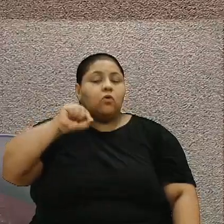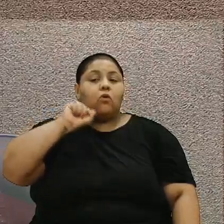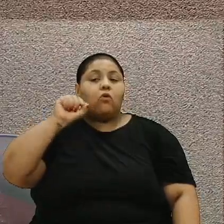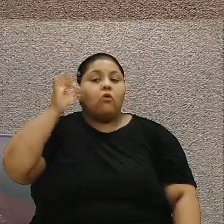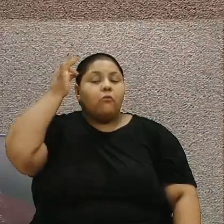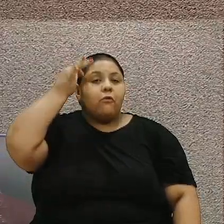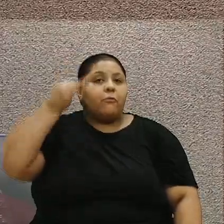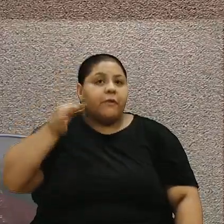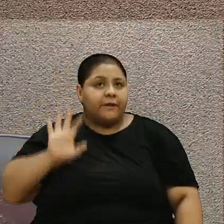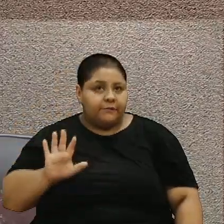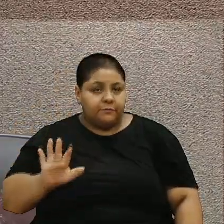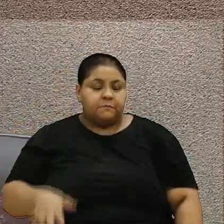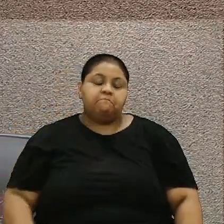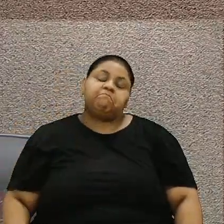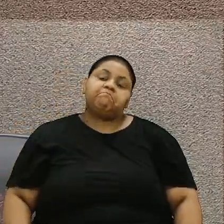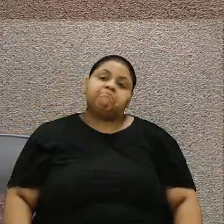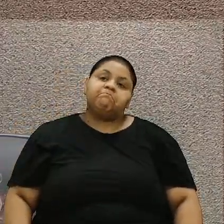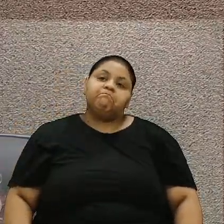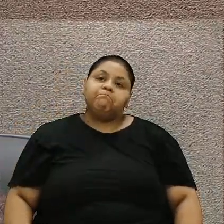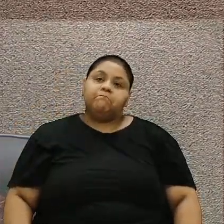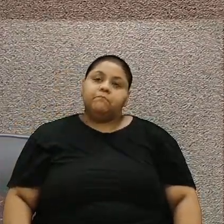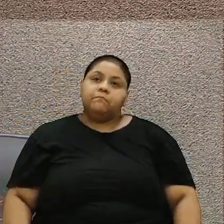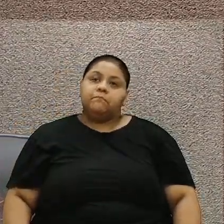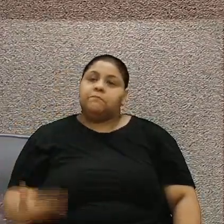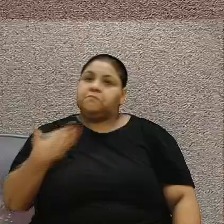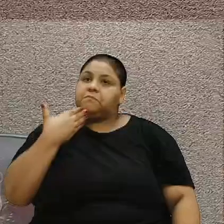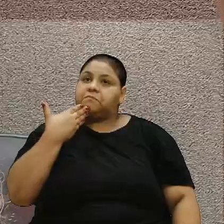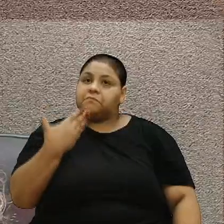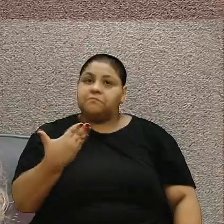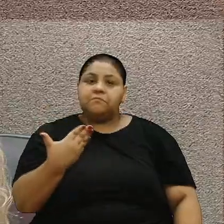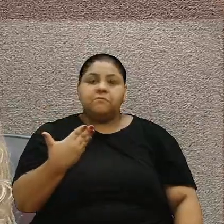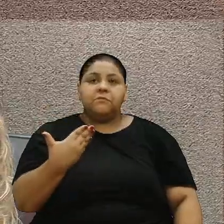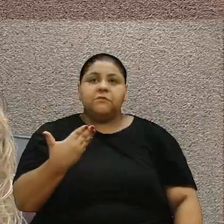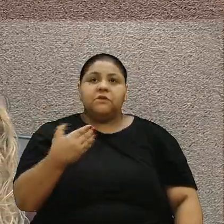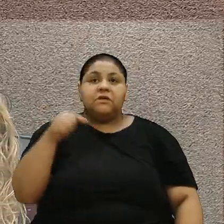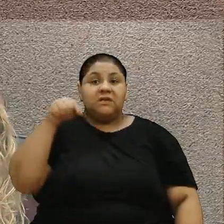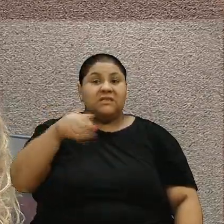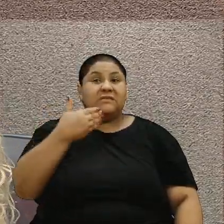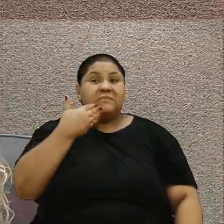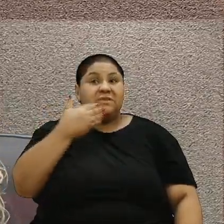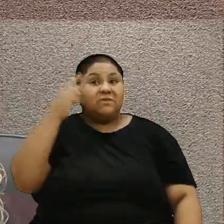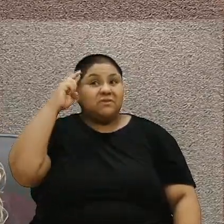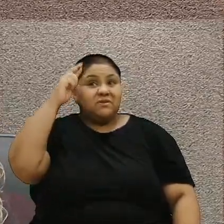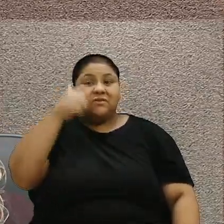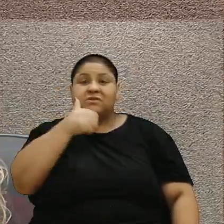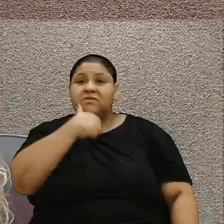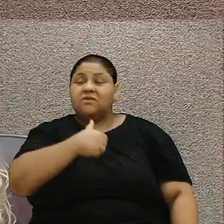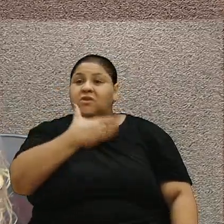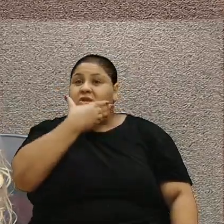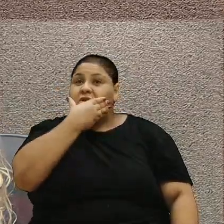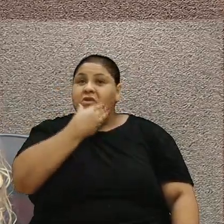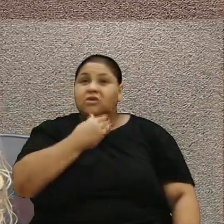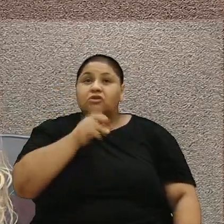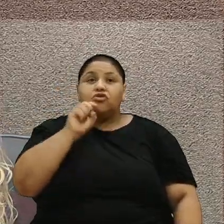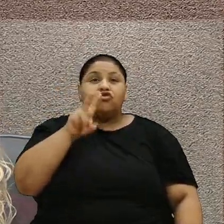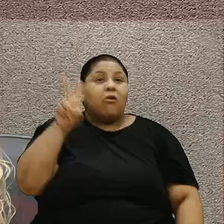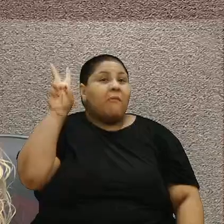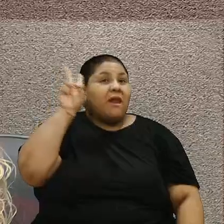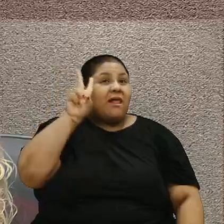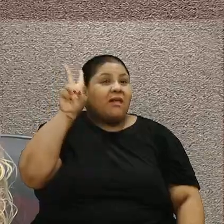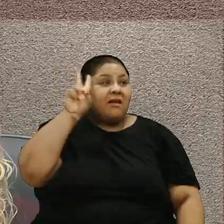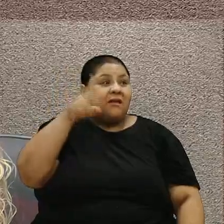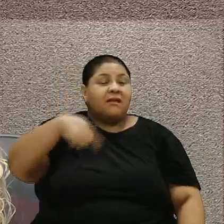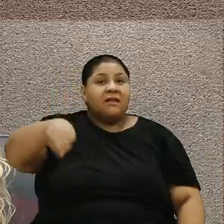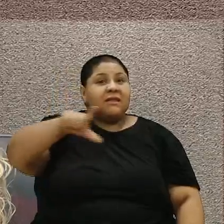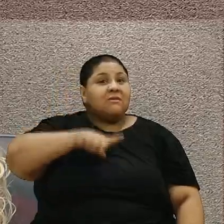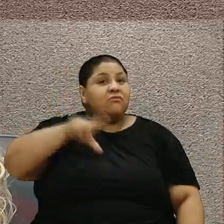a colocação dele? Essa moção ela não é nada mais, nada menos, senhoras e senhores, que um lembrete, que nós temos